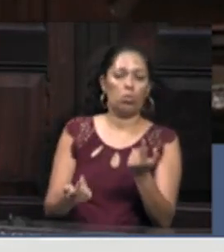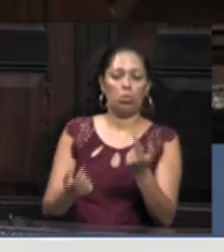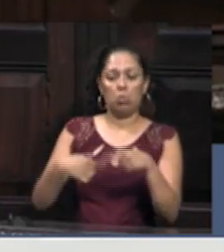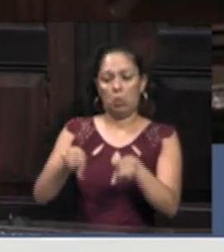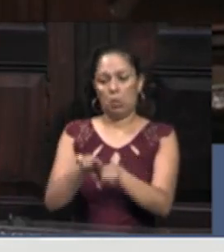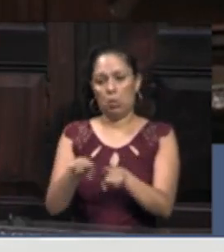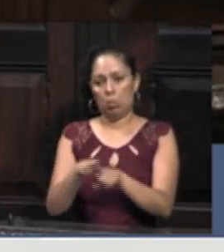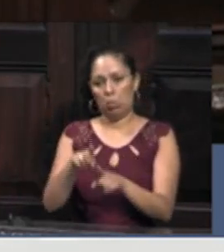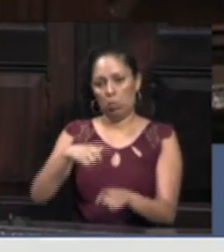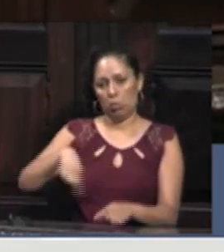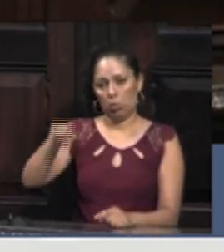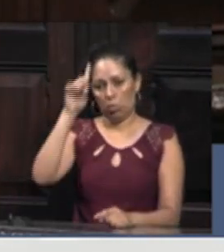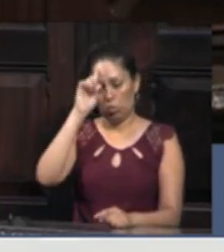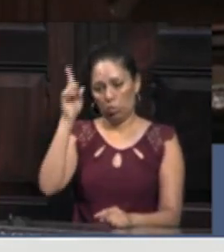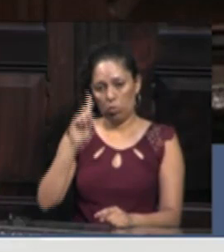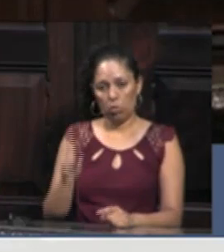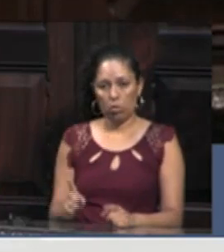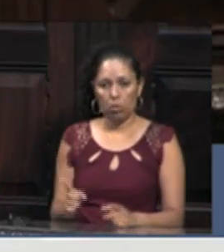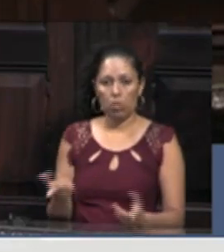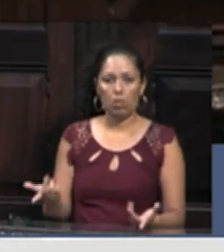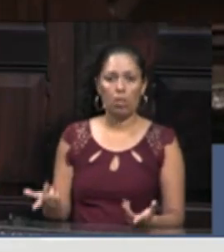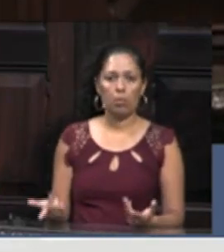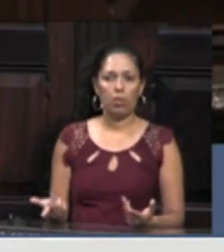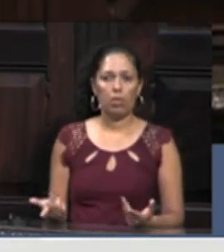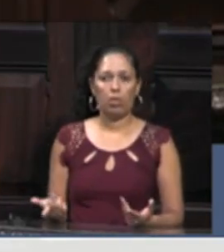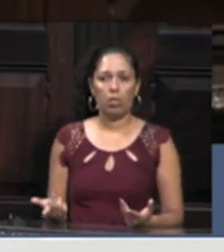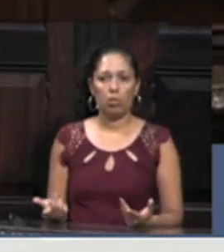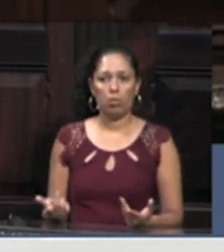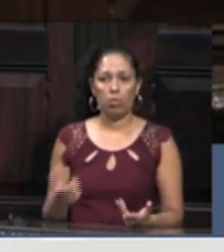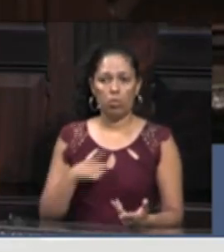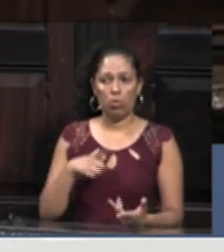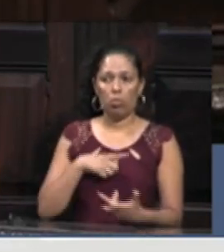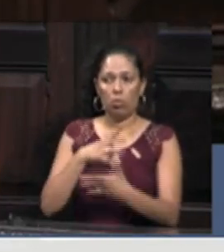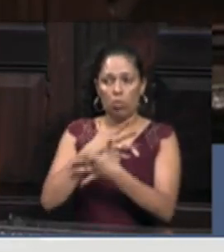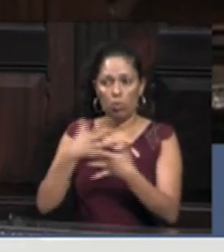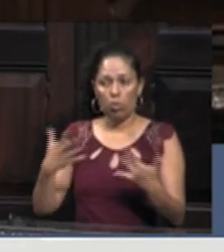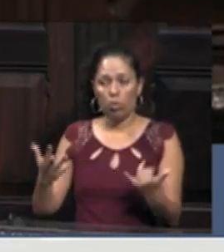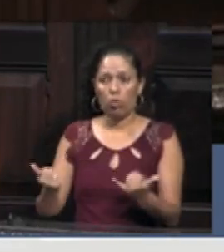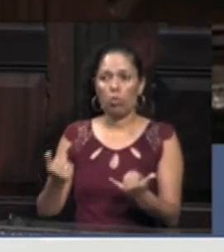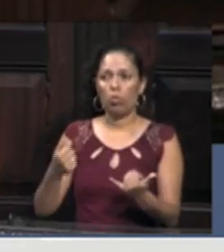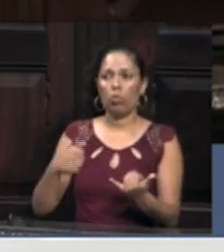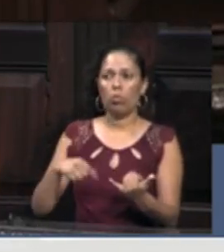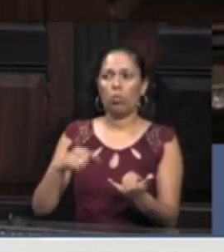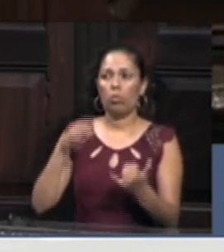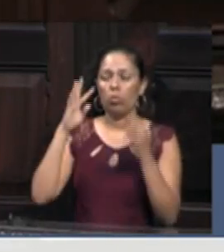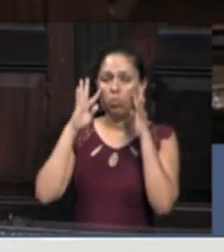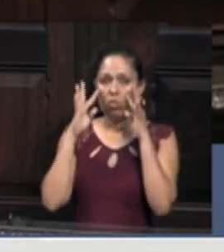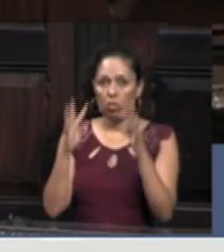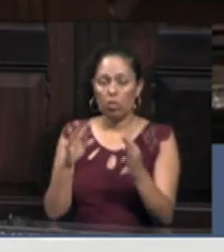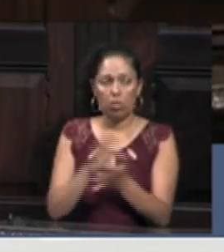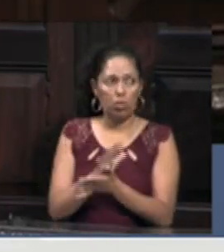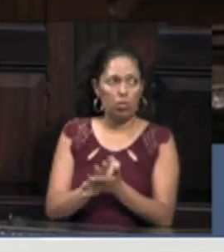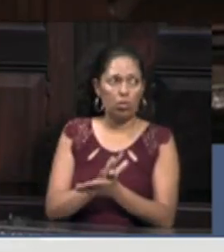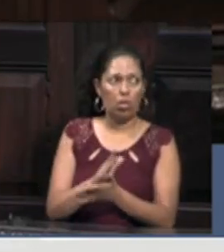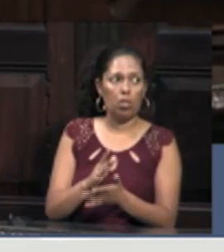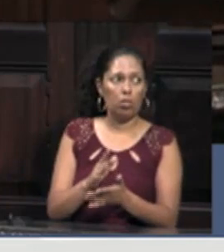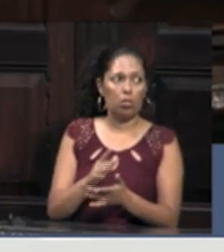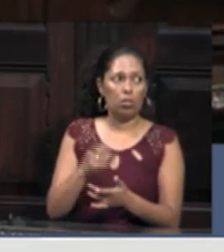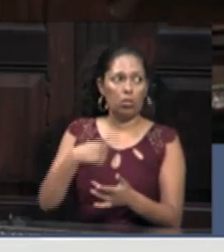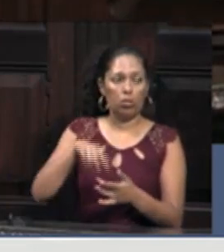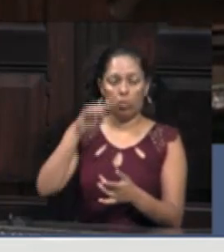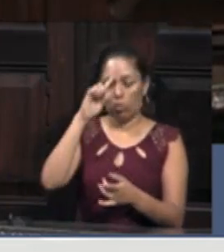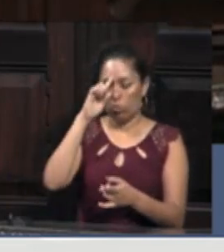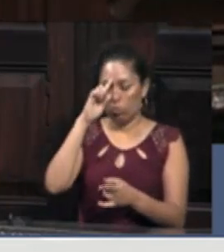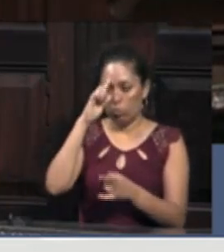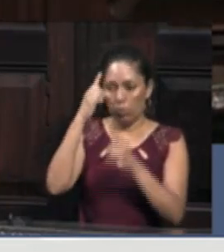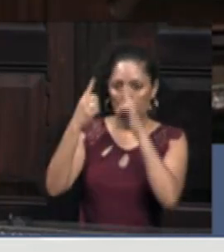realizou, só uma pequena parte foi realizada. Então, são muitas incertezas. Por isso, o Parlamento Fluminense